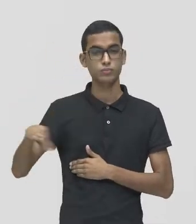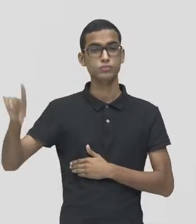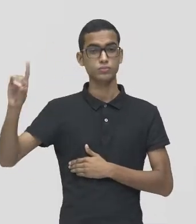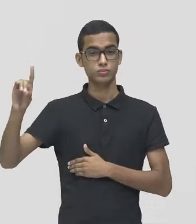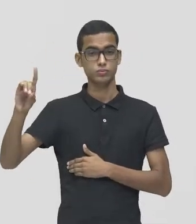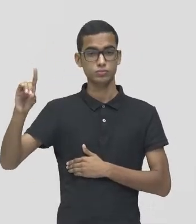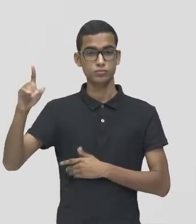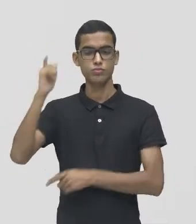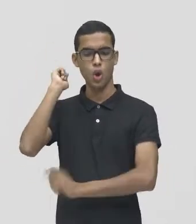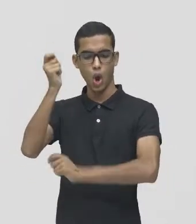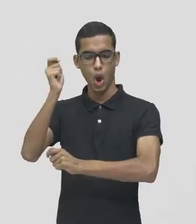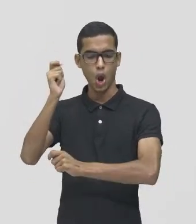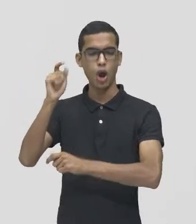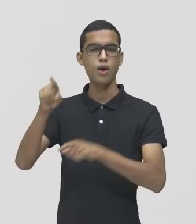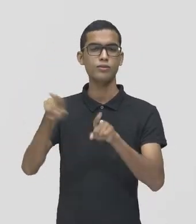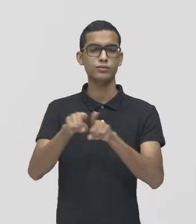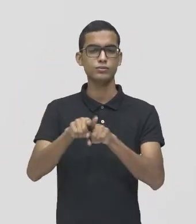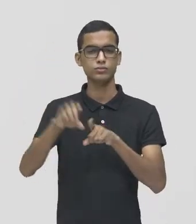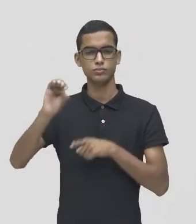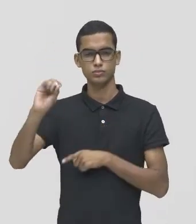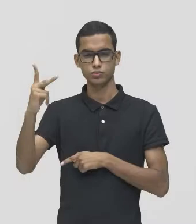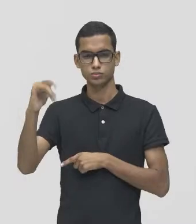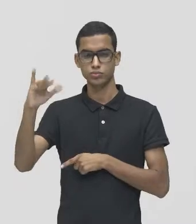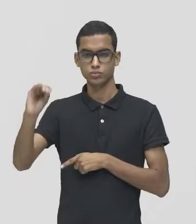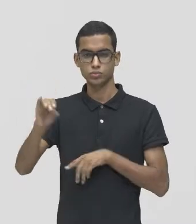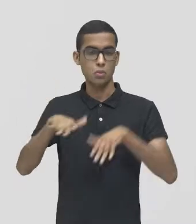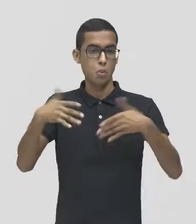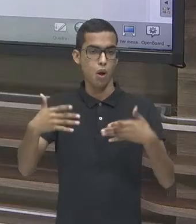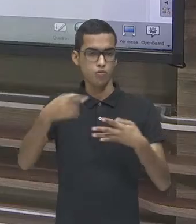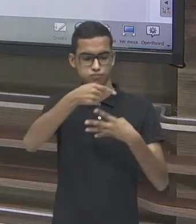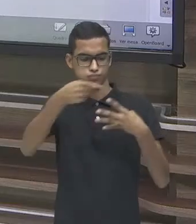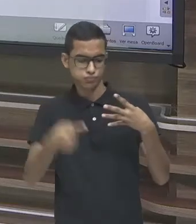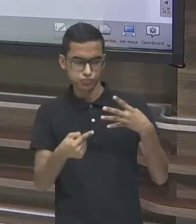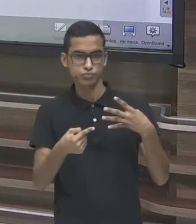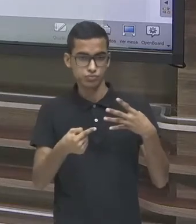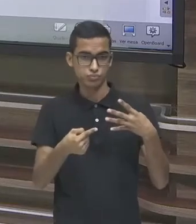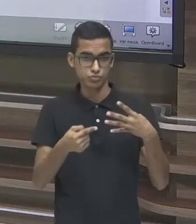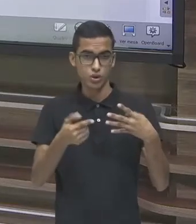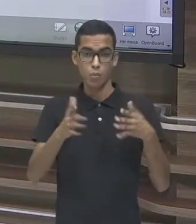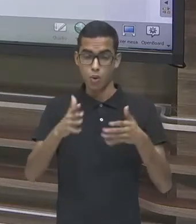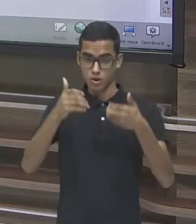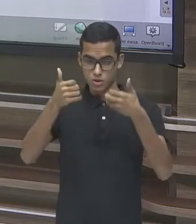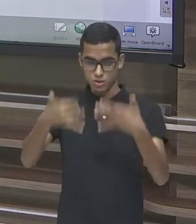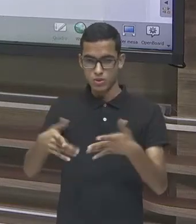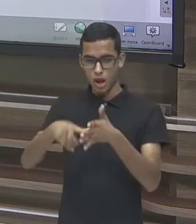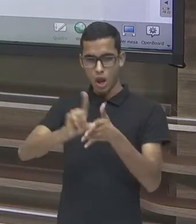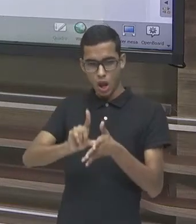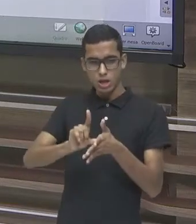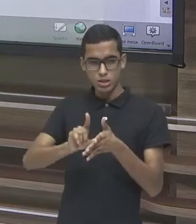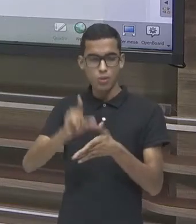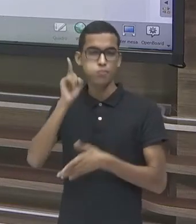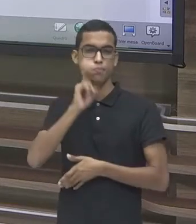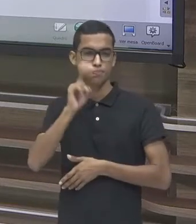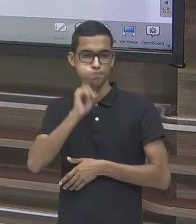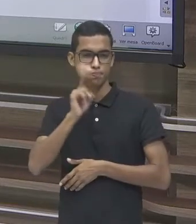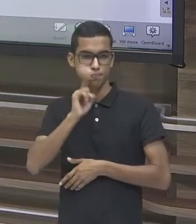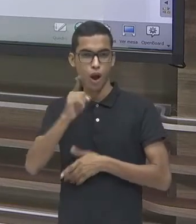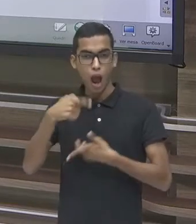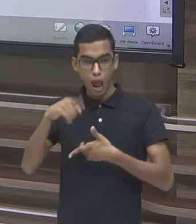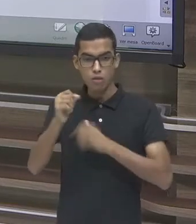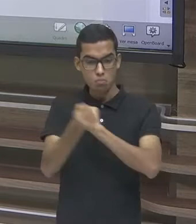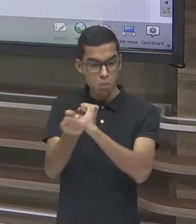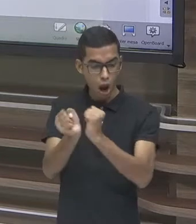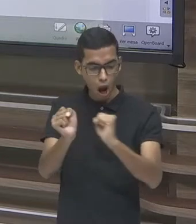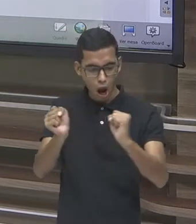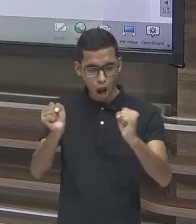estava falando com vocês, os Estados Unidos é um território extenso, ele está no top 5, que a gente pode dizer, dos